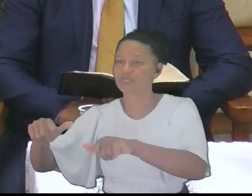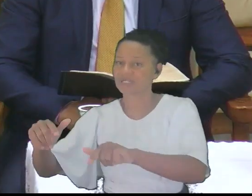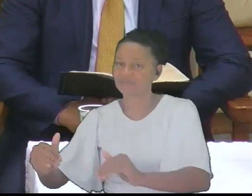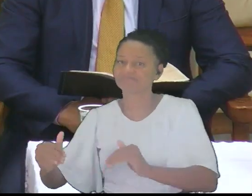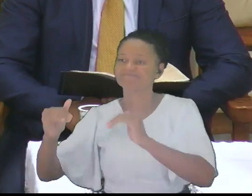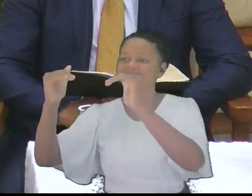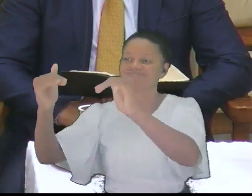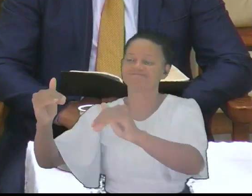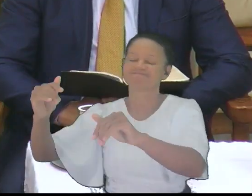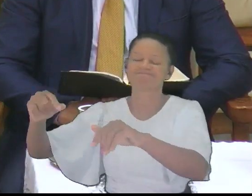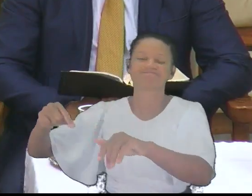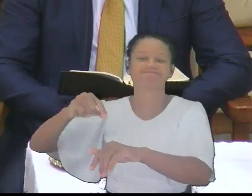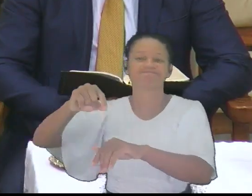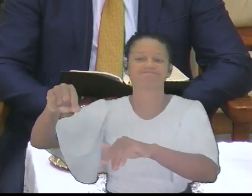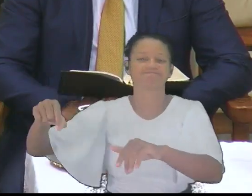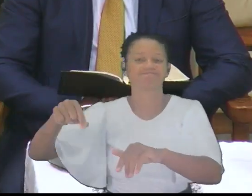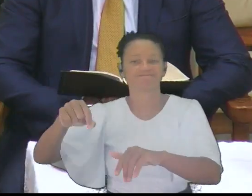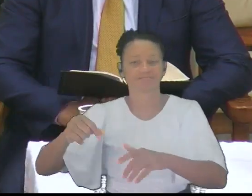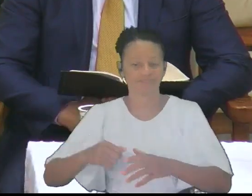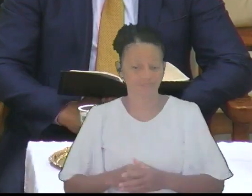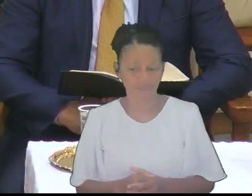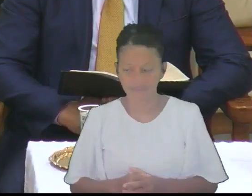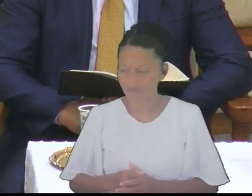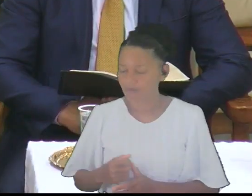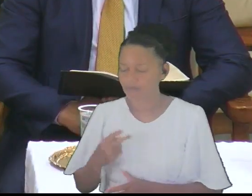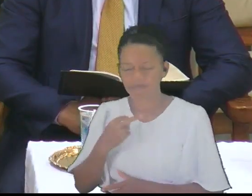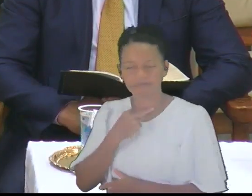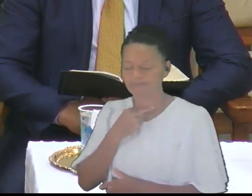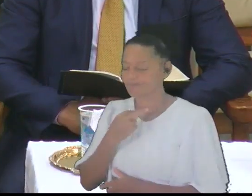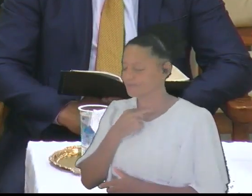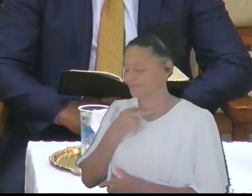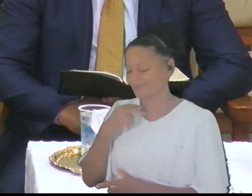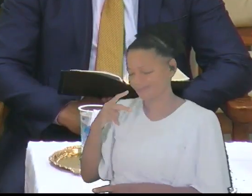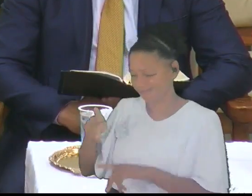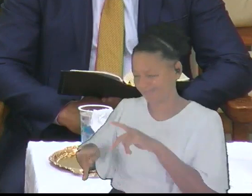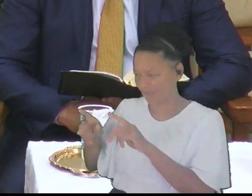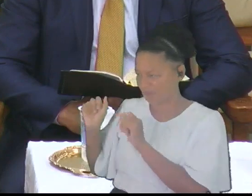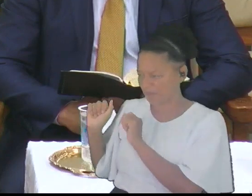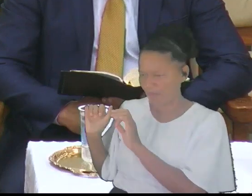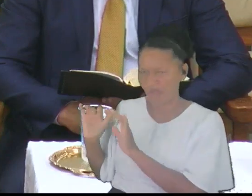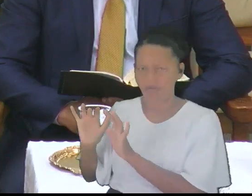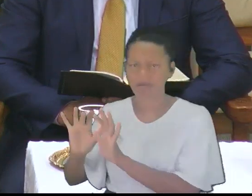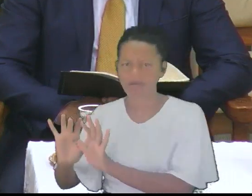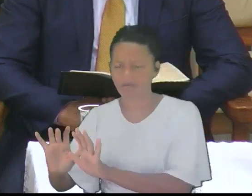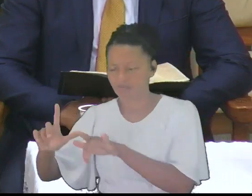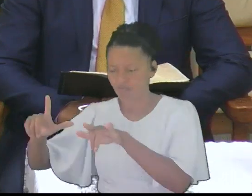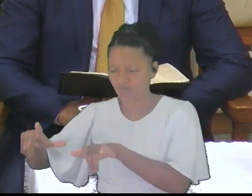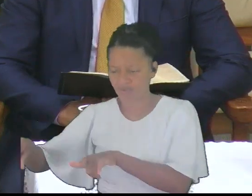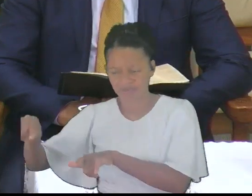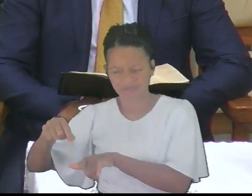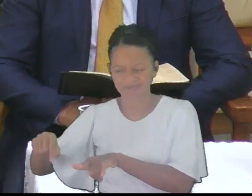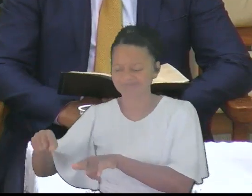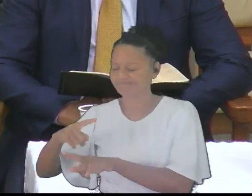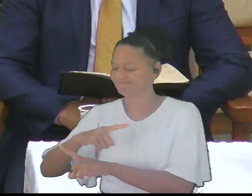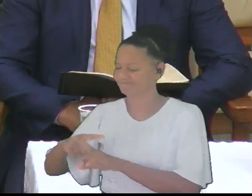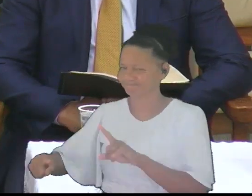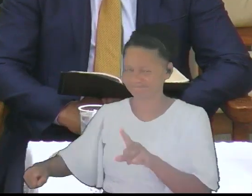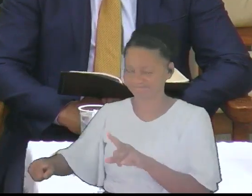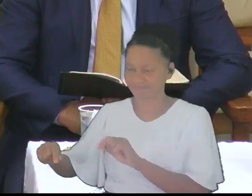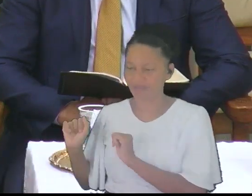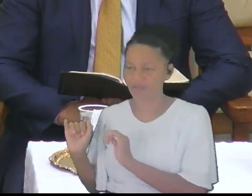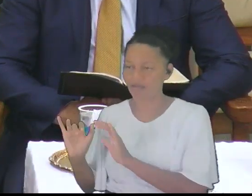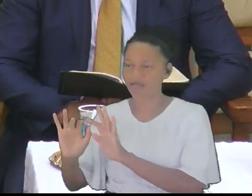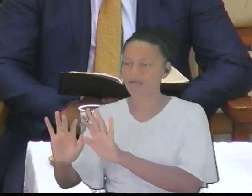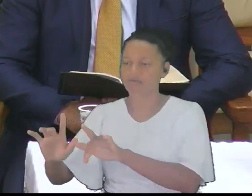o santo dos santos. O povo não tinha direito de entrar, nem no lugar santo, e nem no santo dos